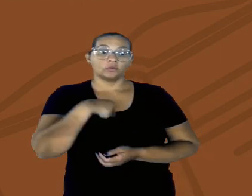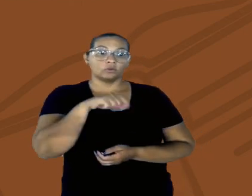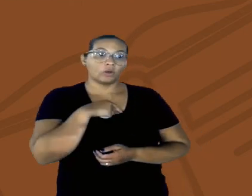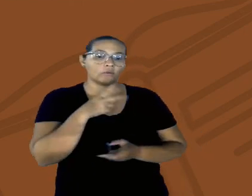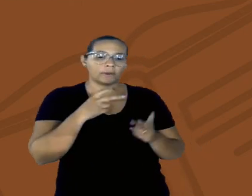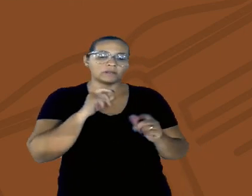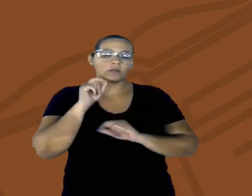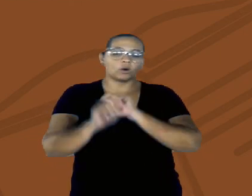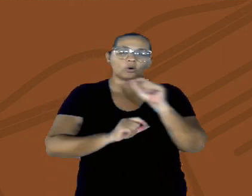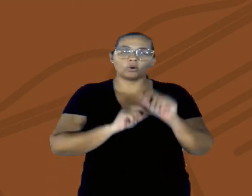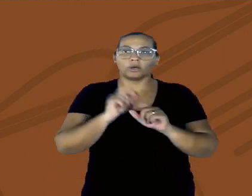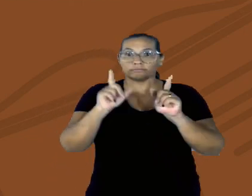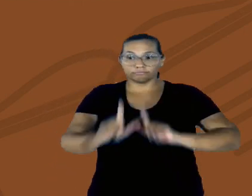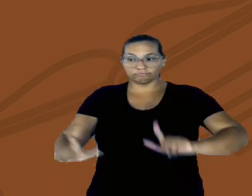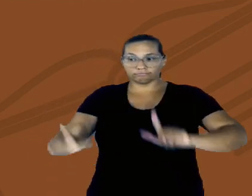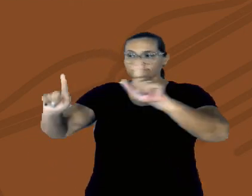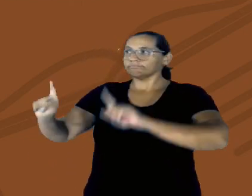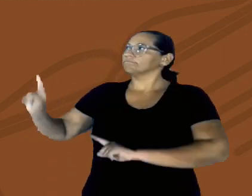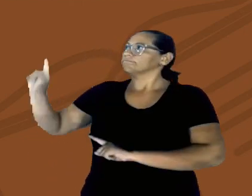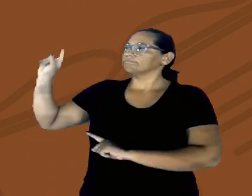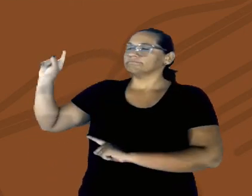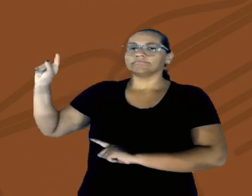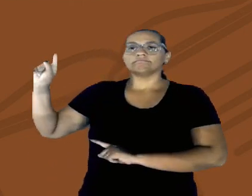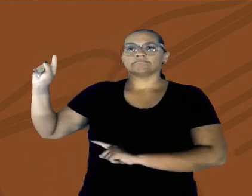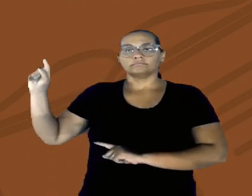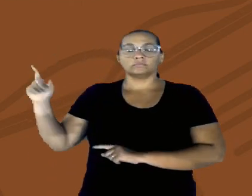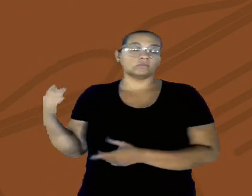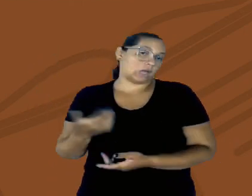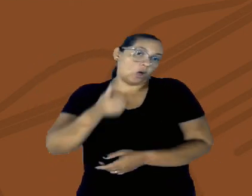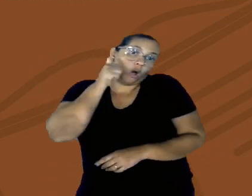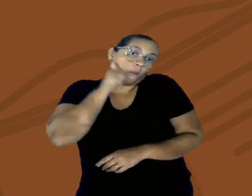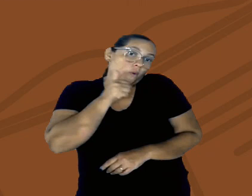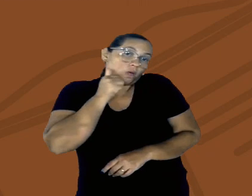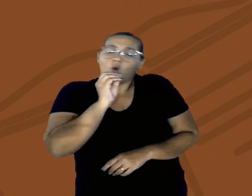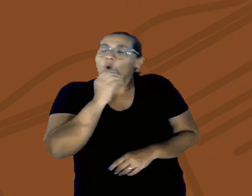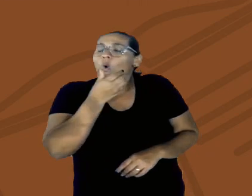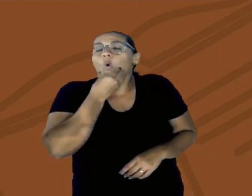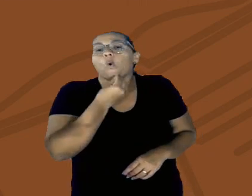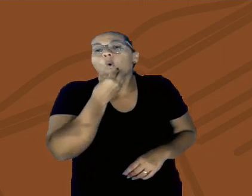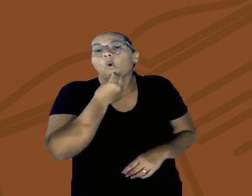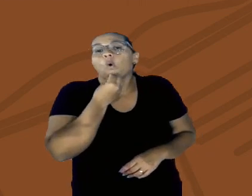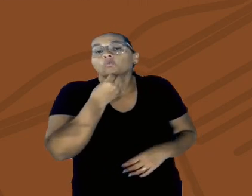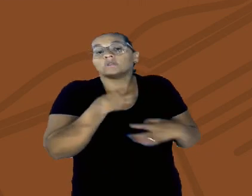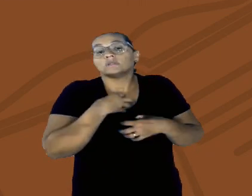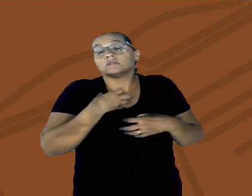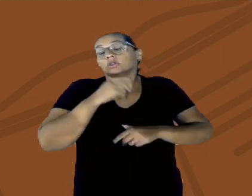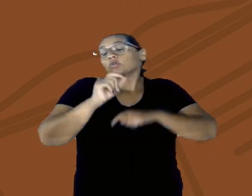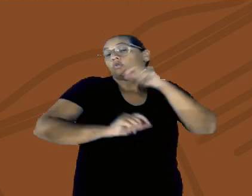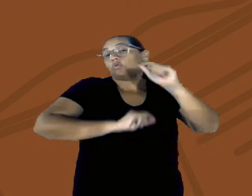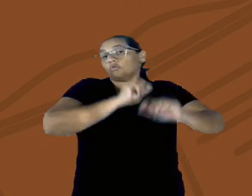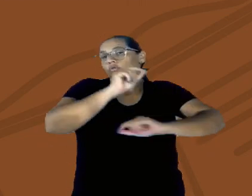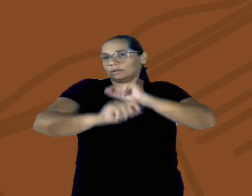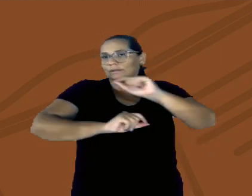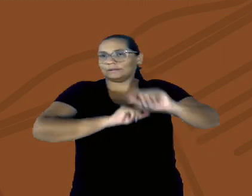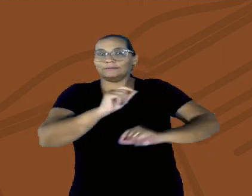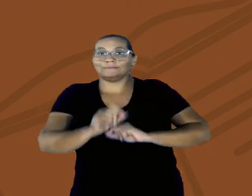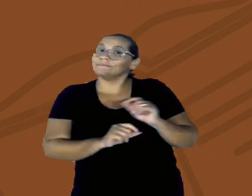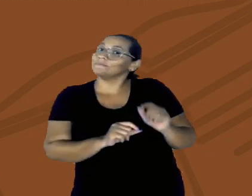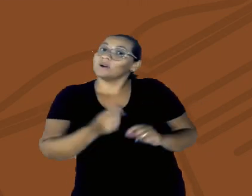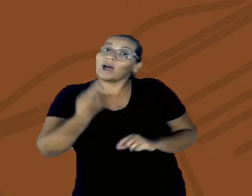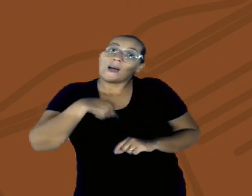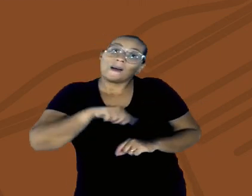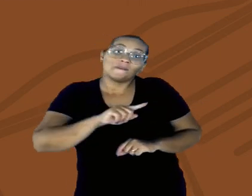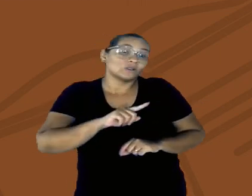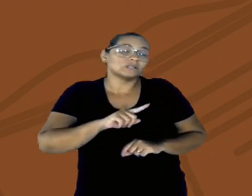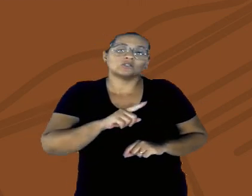slide, tanto no homem quanto na mulher, pode causar aí a infertilidade e